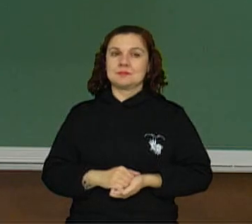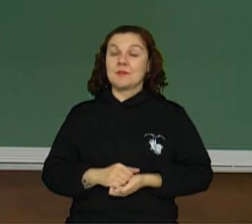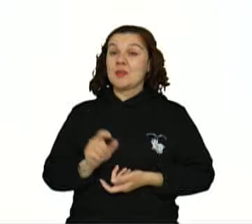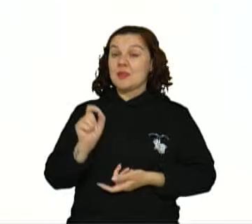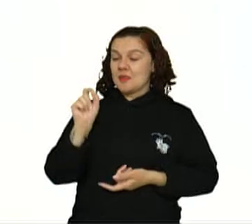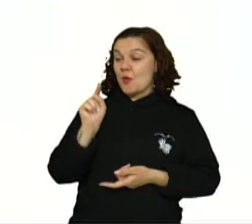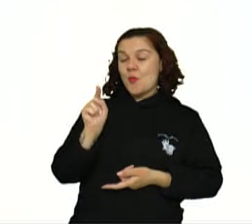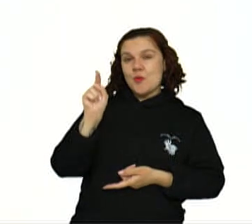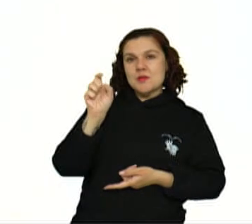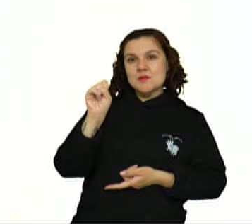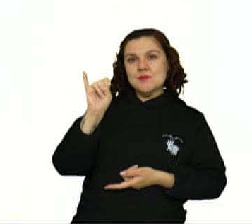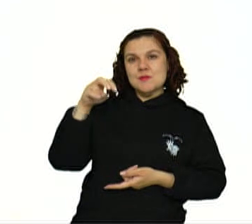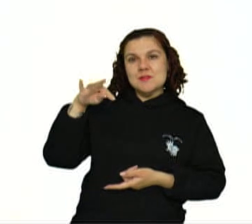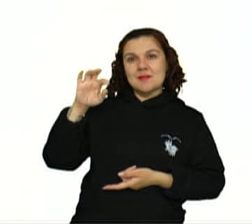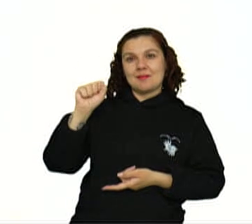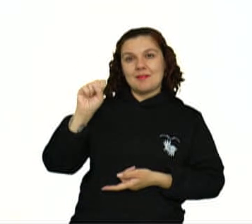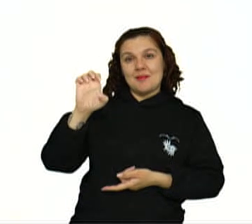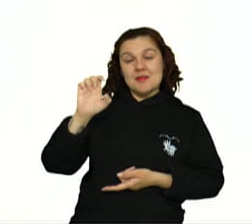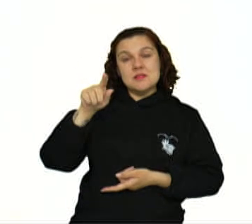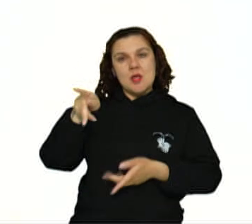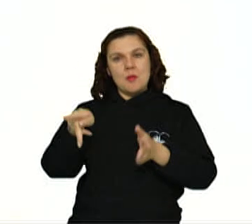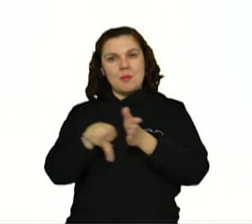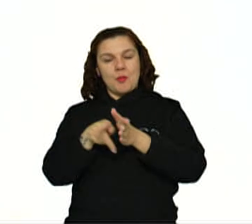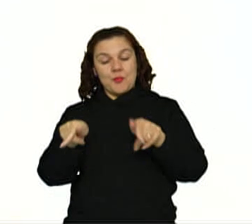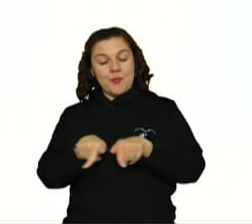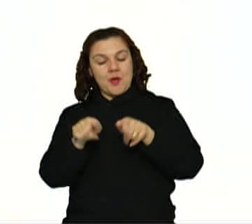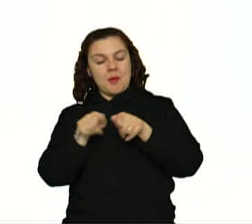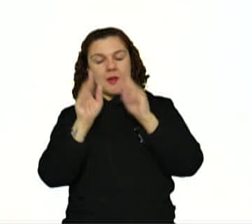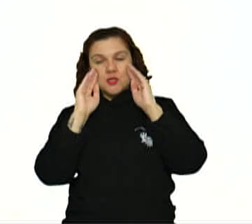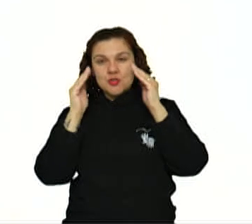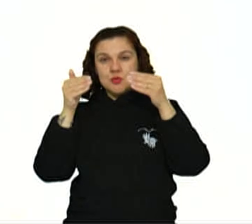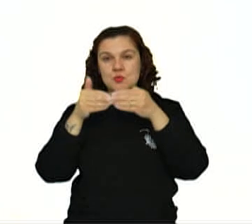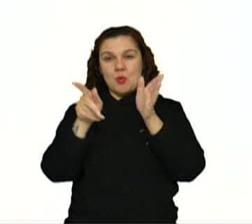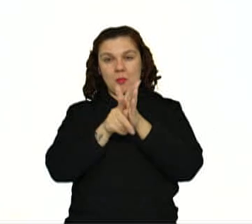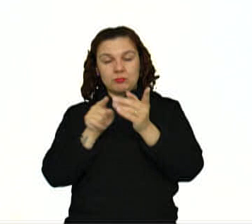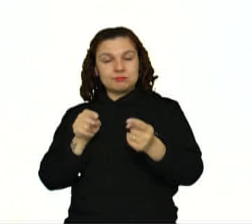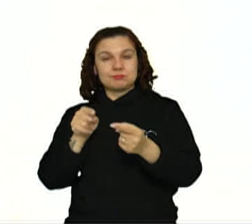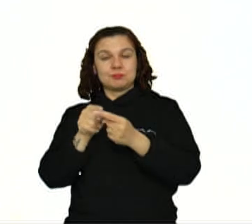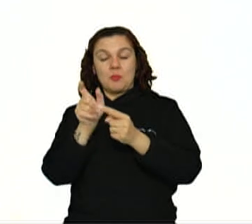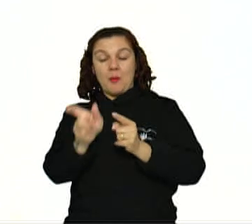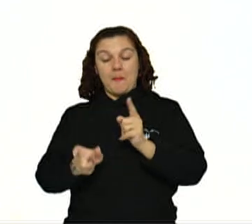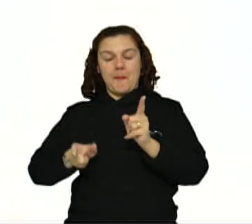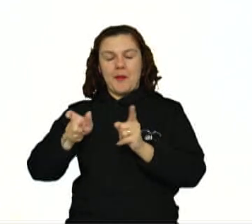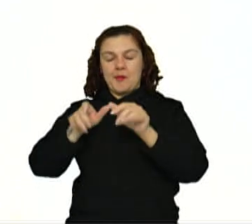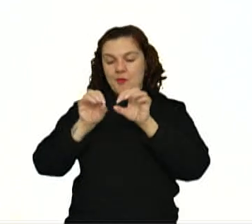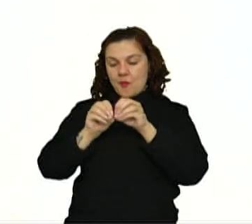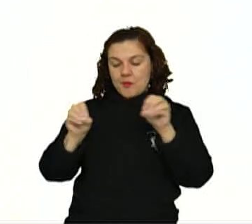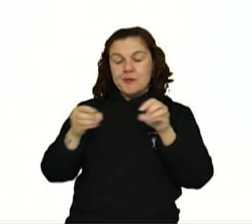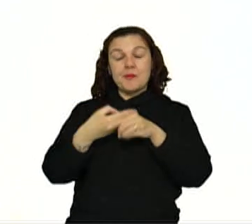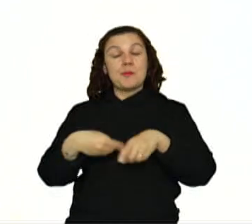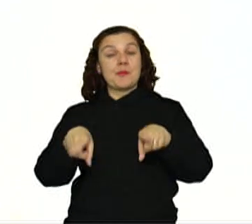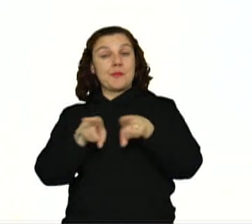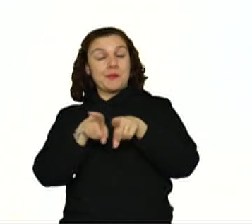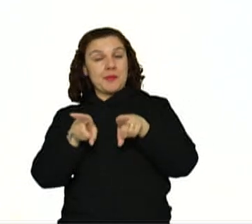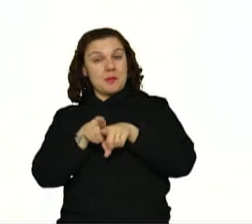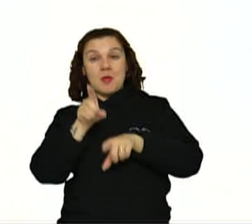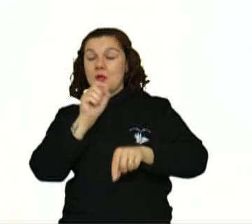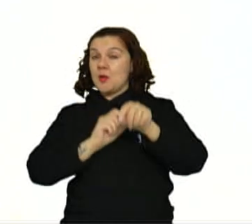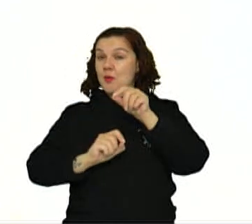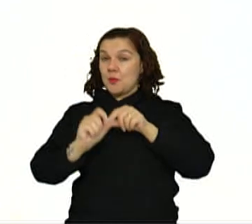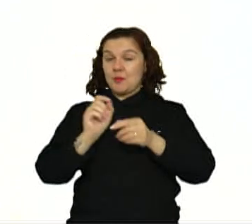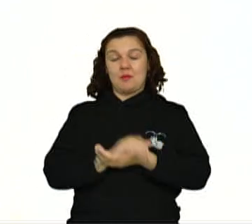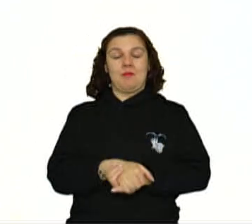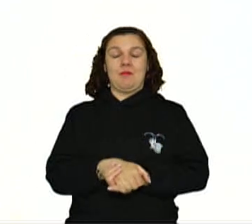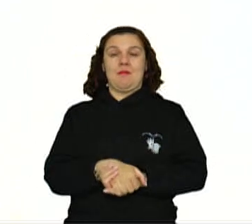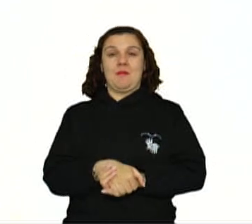Sintaxe é a parte da gramática que estuda a função das palavras numa oração, como também as